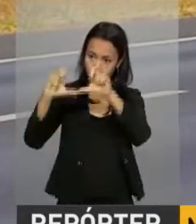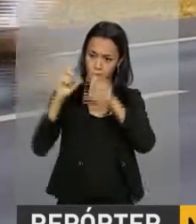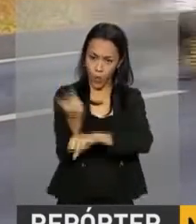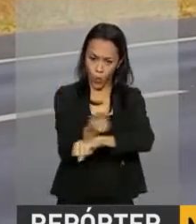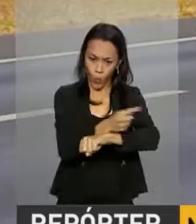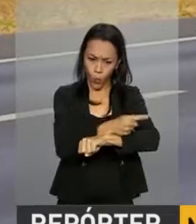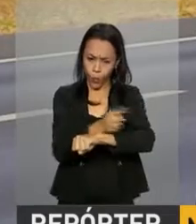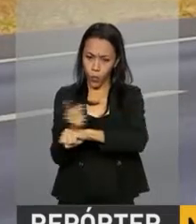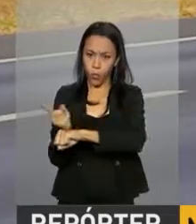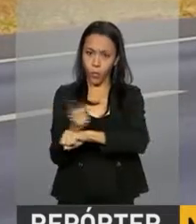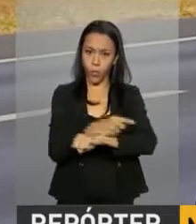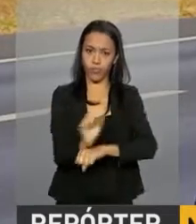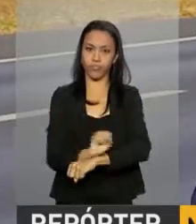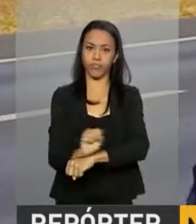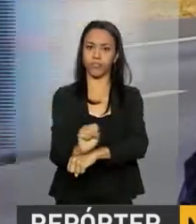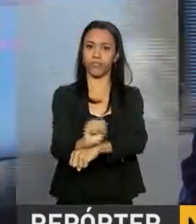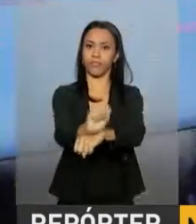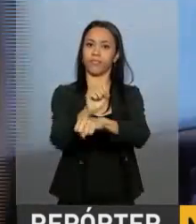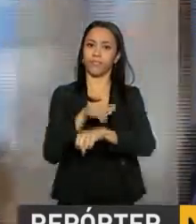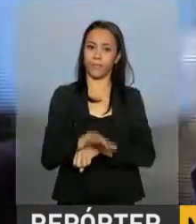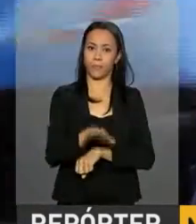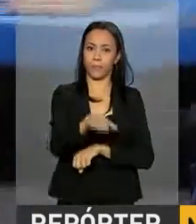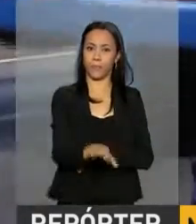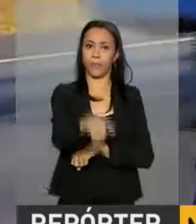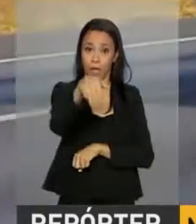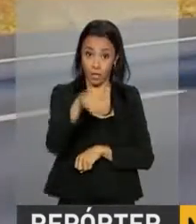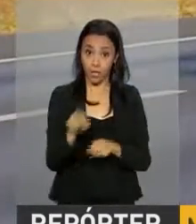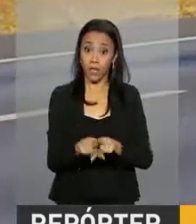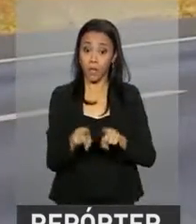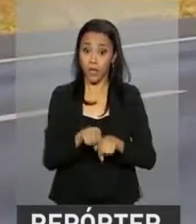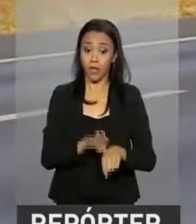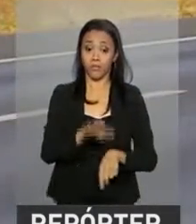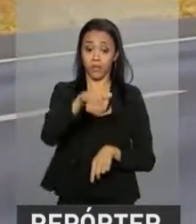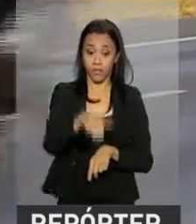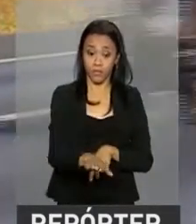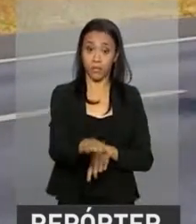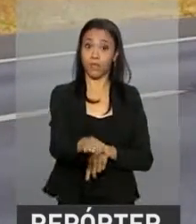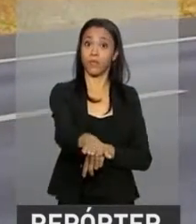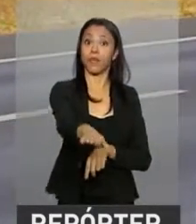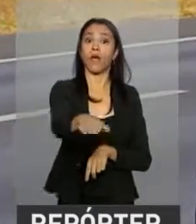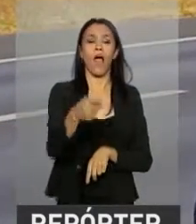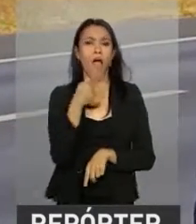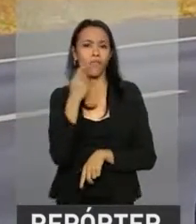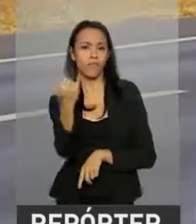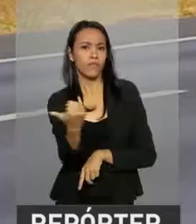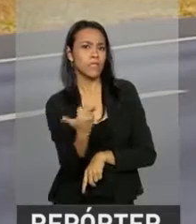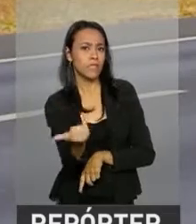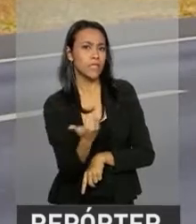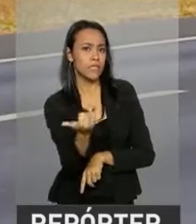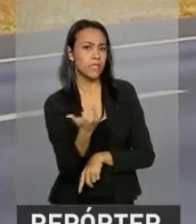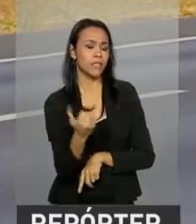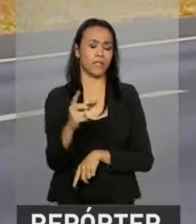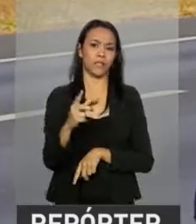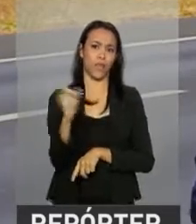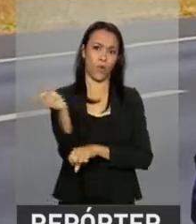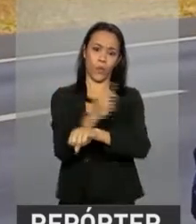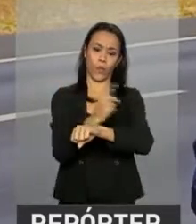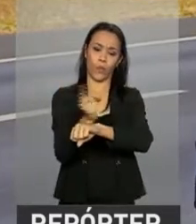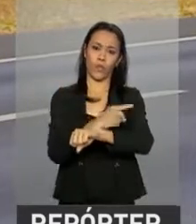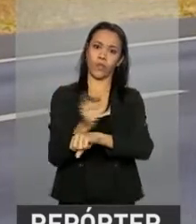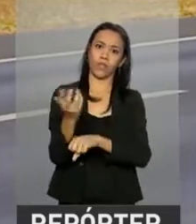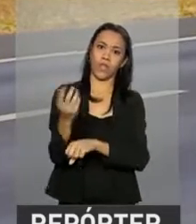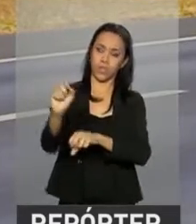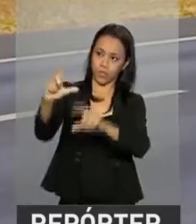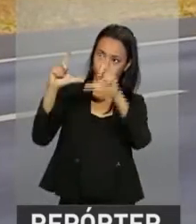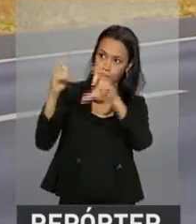fiscalização nas rodovias federais as lombadas eletrônicas informam os motoristas a velocidade com que atravessam o sensor